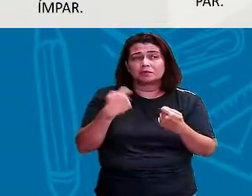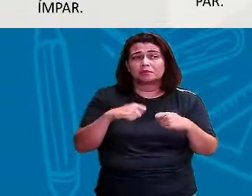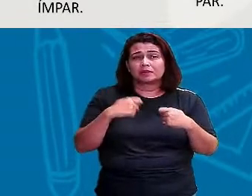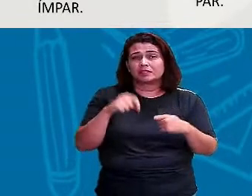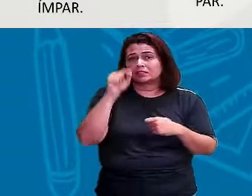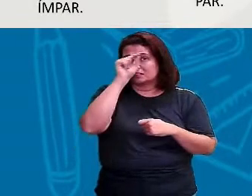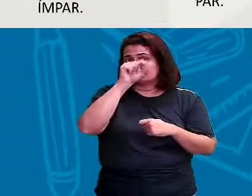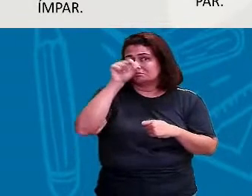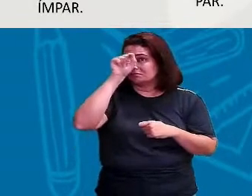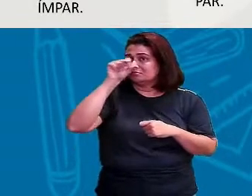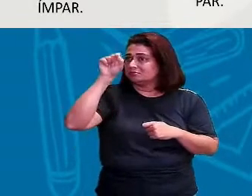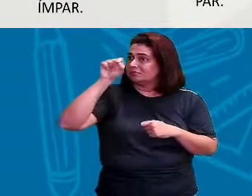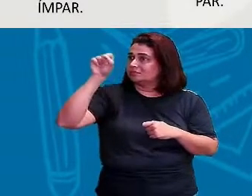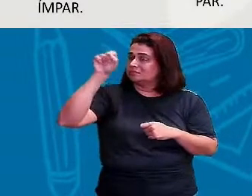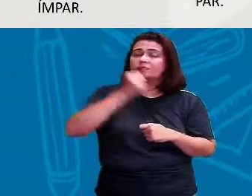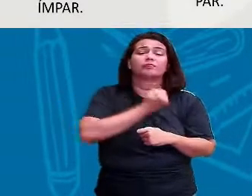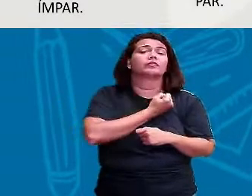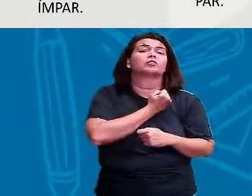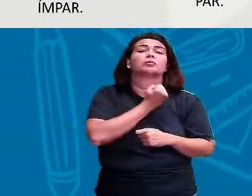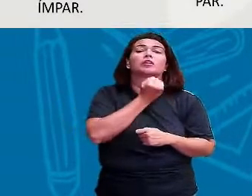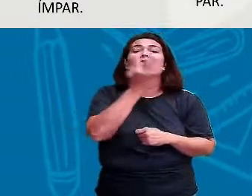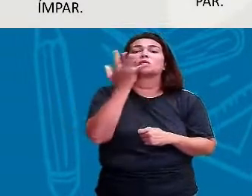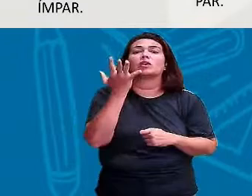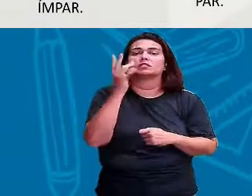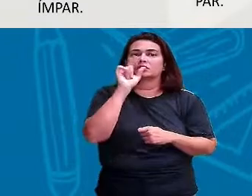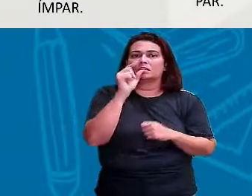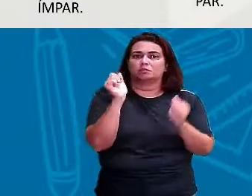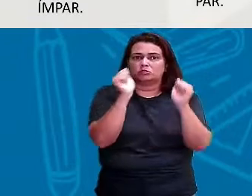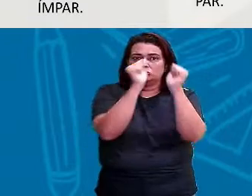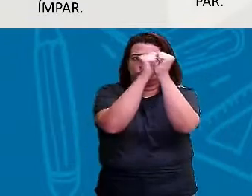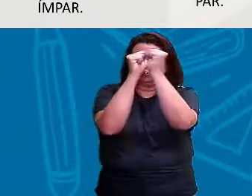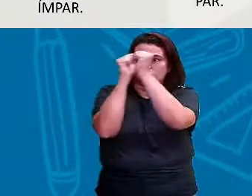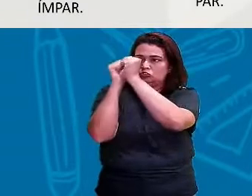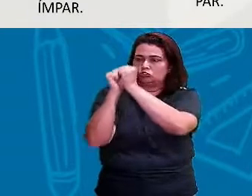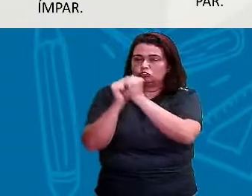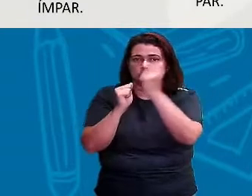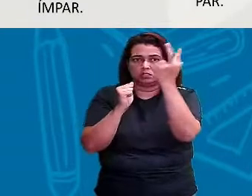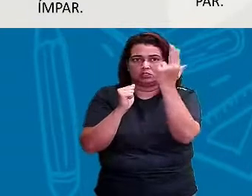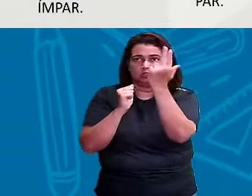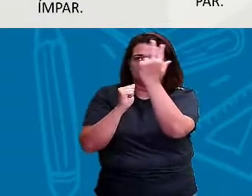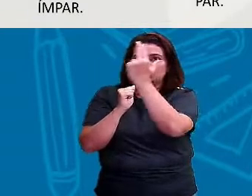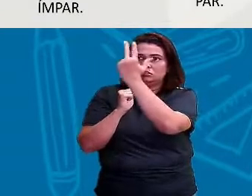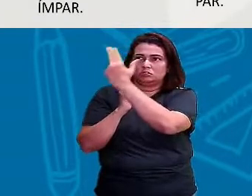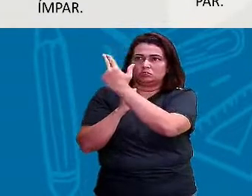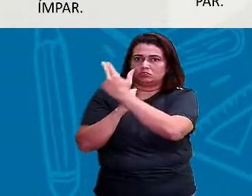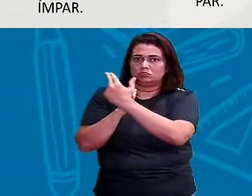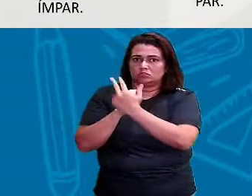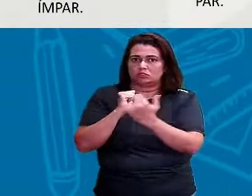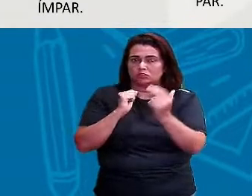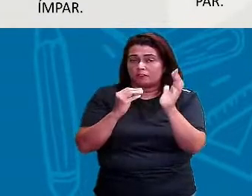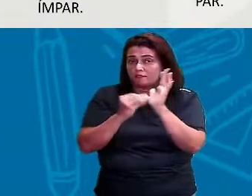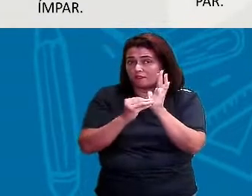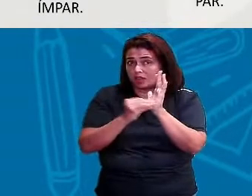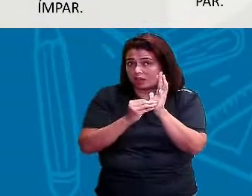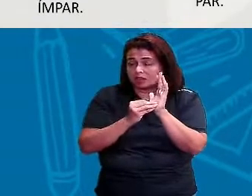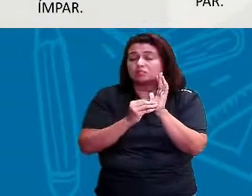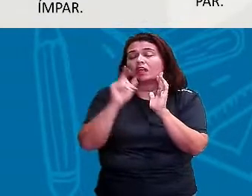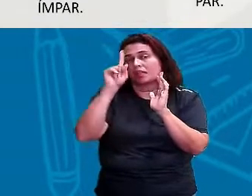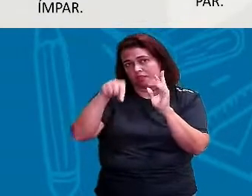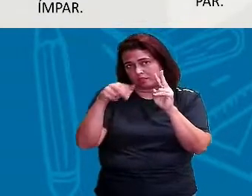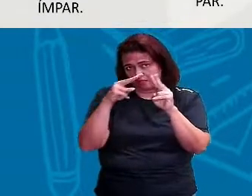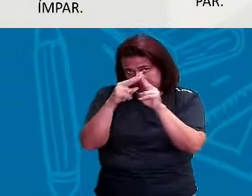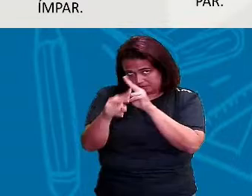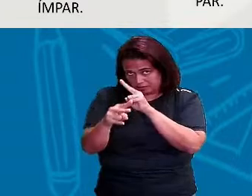na quantidade dos números que você quer e vai fazendo os casais. Sobrou algum, é ímpar. Se não